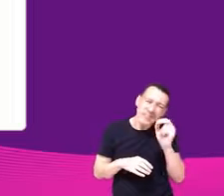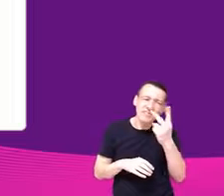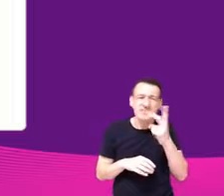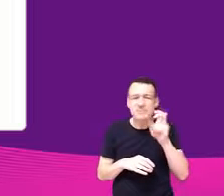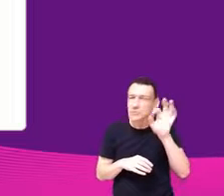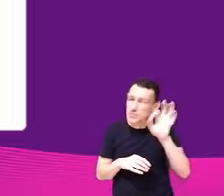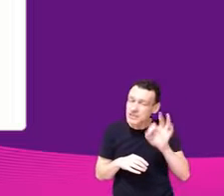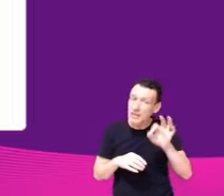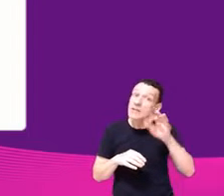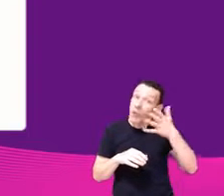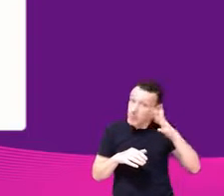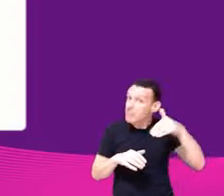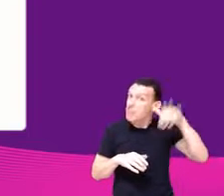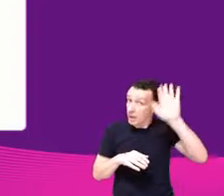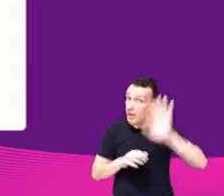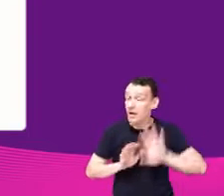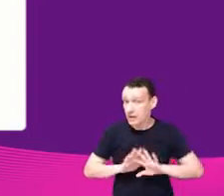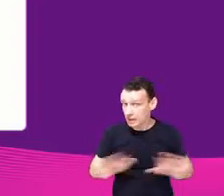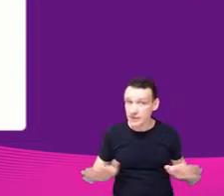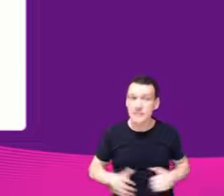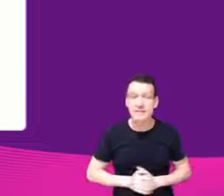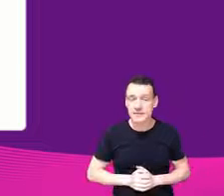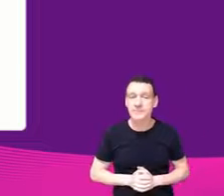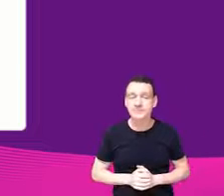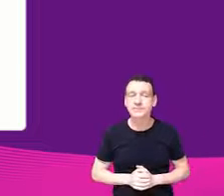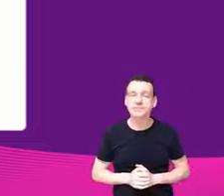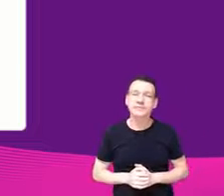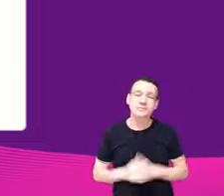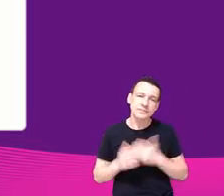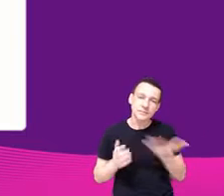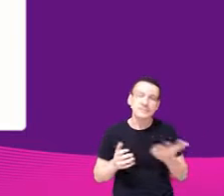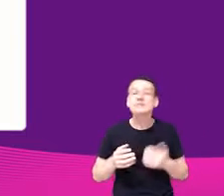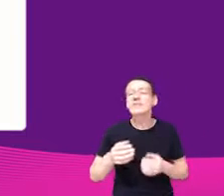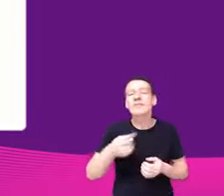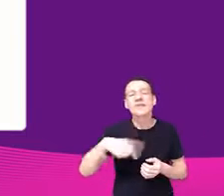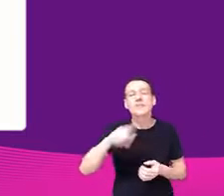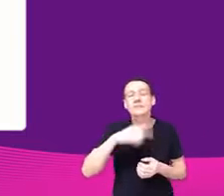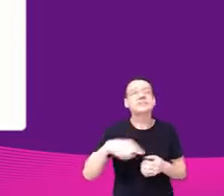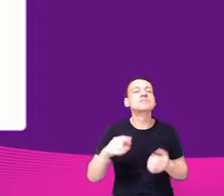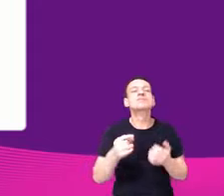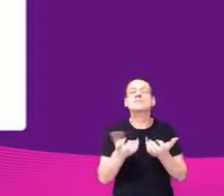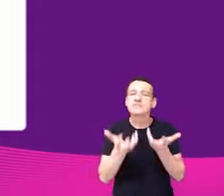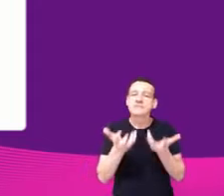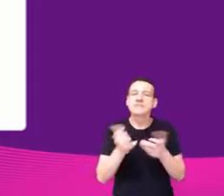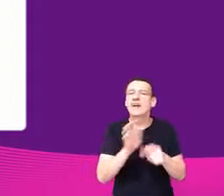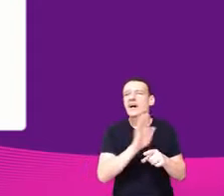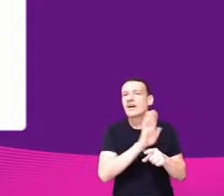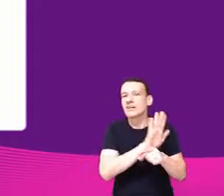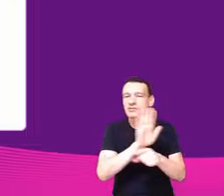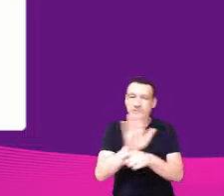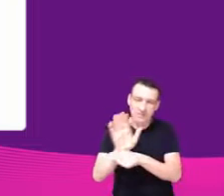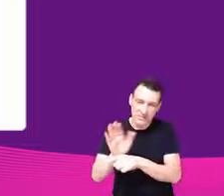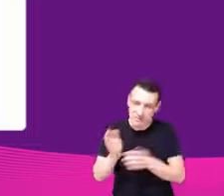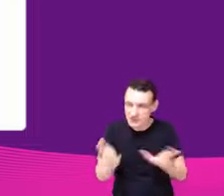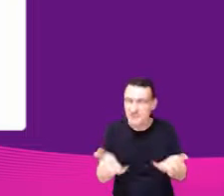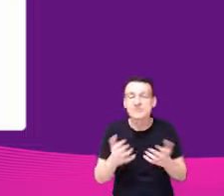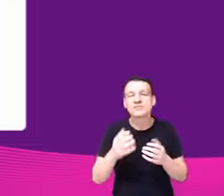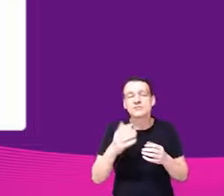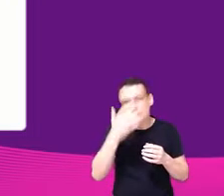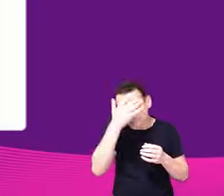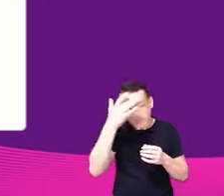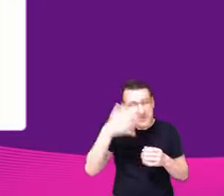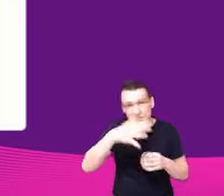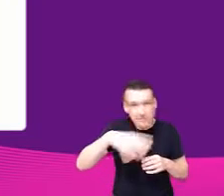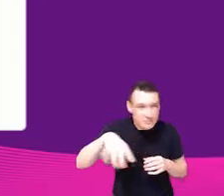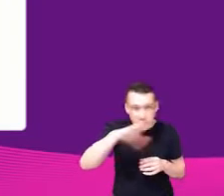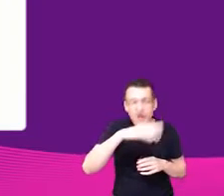E que, né, parte do cuidado integrado é tentar facilitar e dar acesso a pacientes à diálise domiciliar também